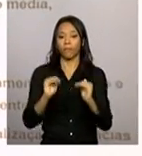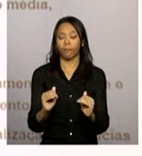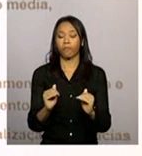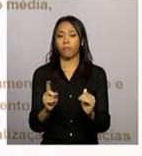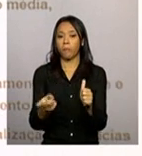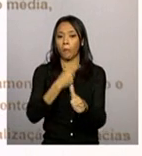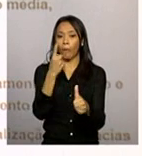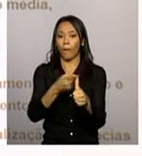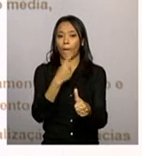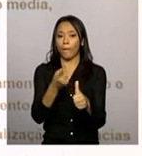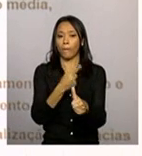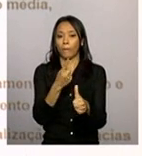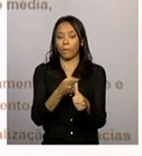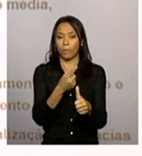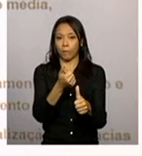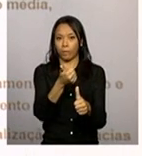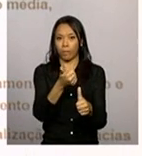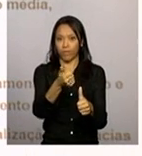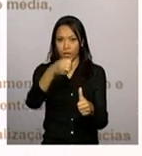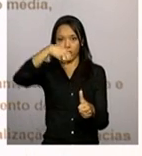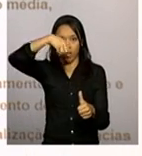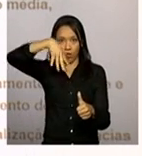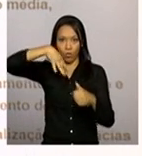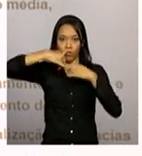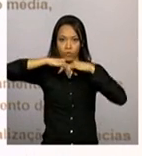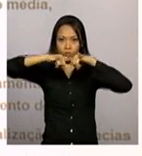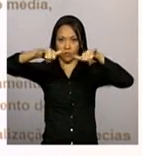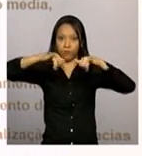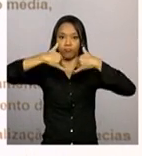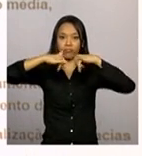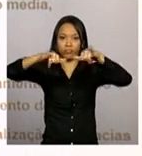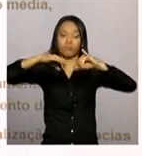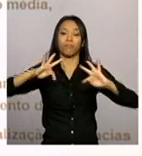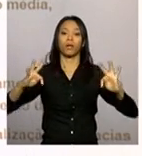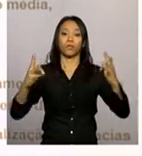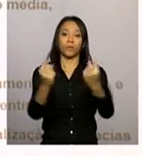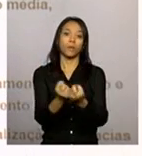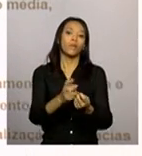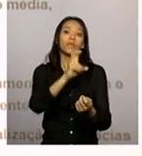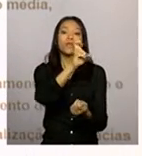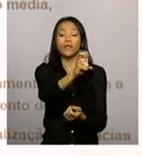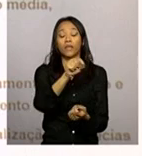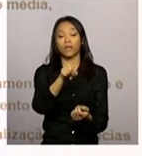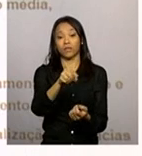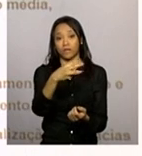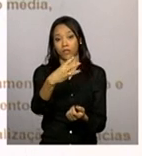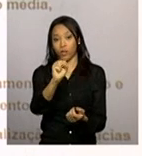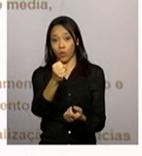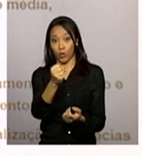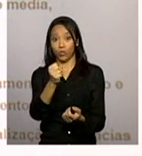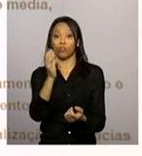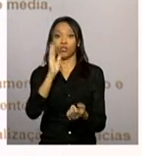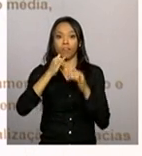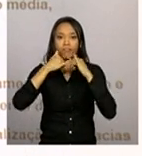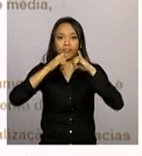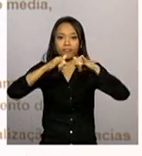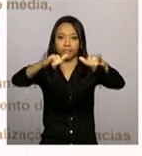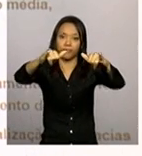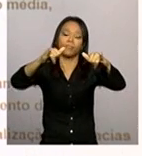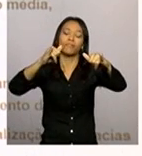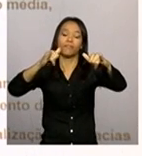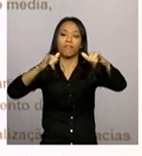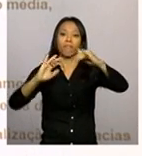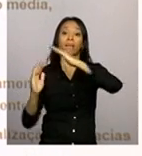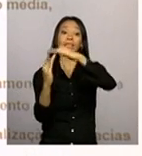na primeira área do Água e Luz para Todos, o Luz para Todos, realizamos 538 mil ligações, que correspondem